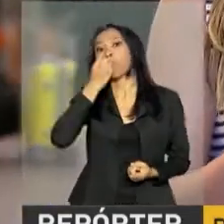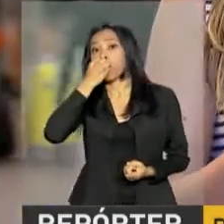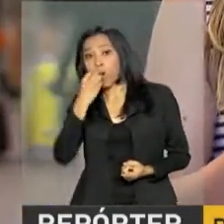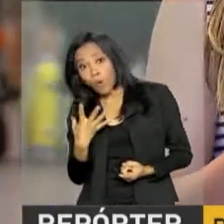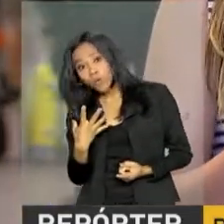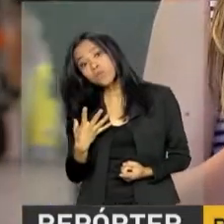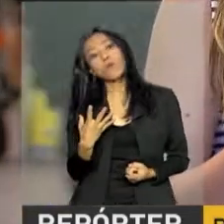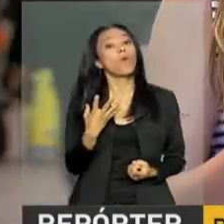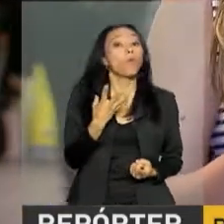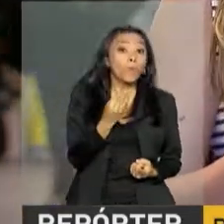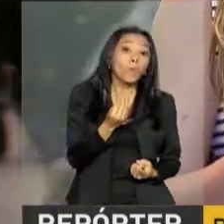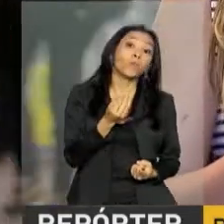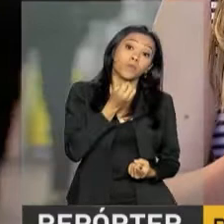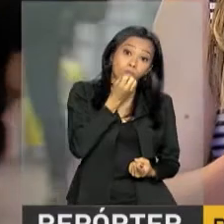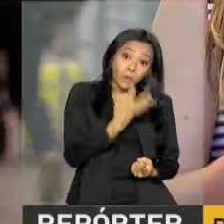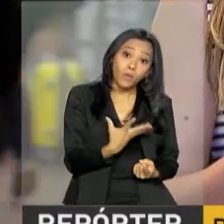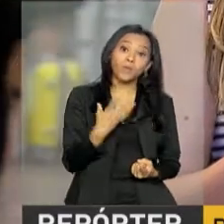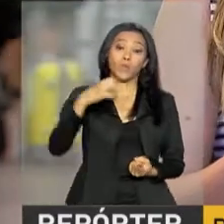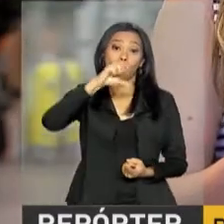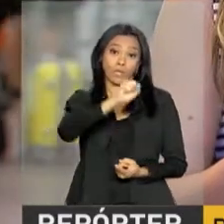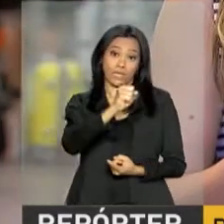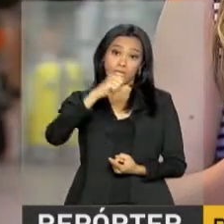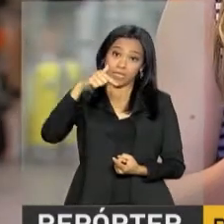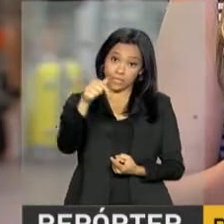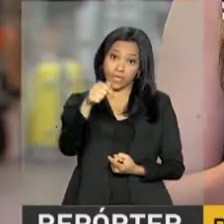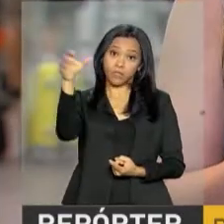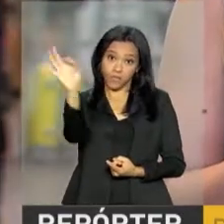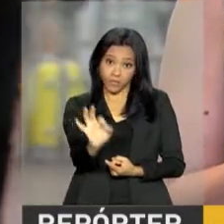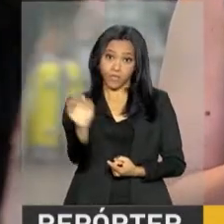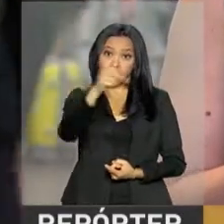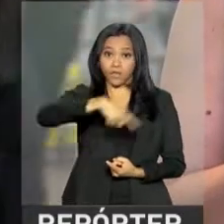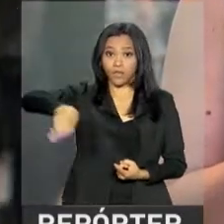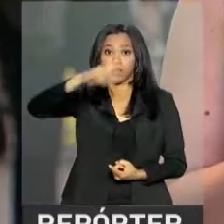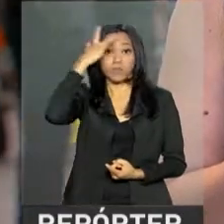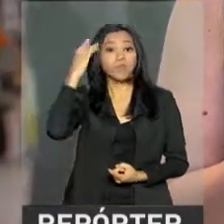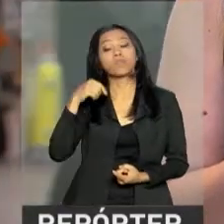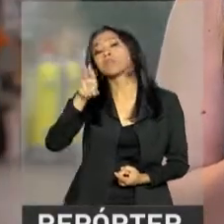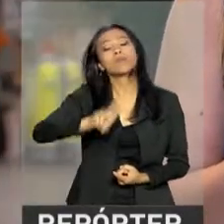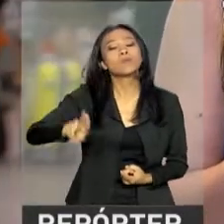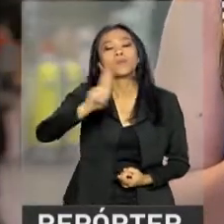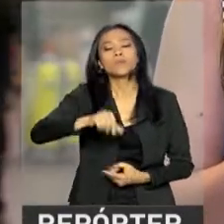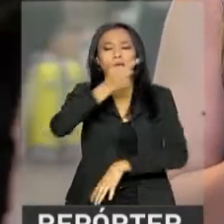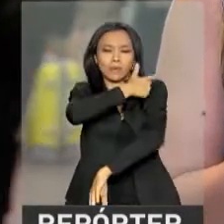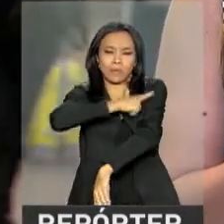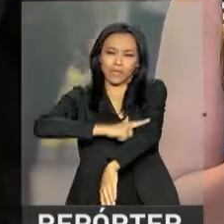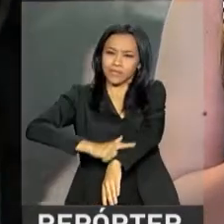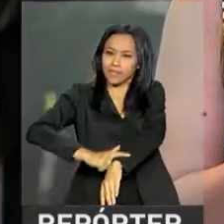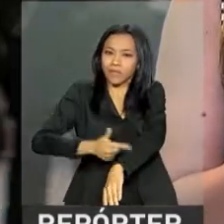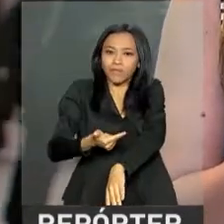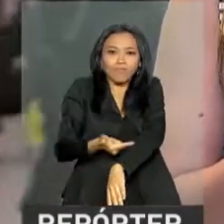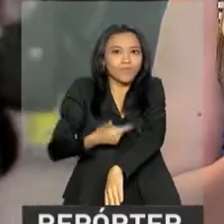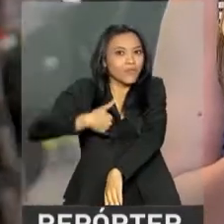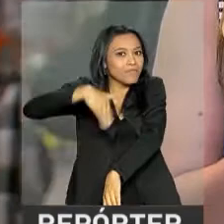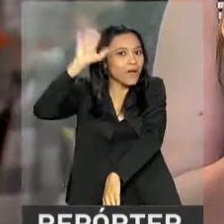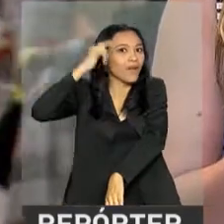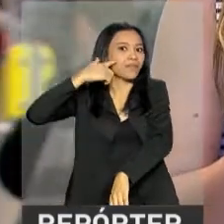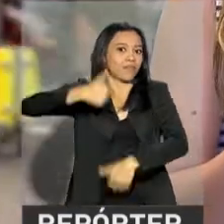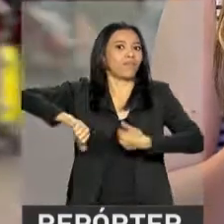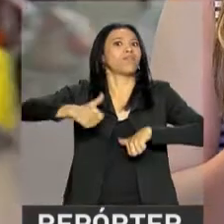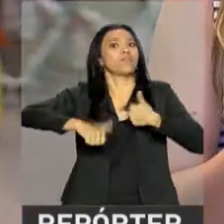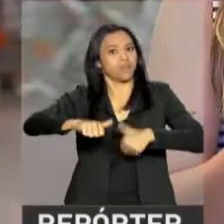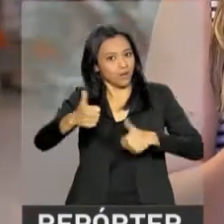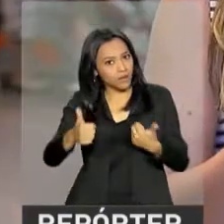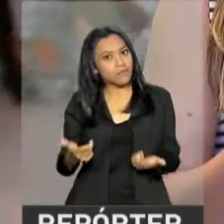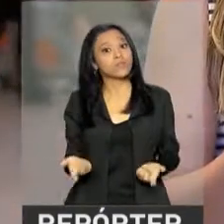bons por 87 por cento dos passageiros a cordialidade dos funcionários foi o índice mais bem avaliado